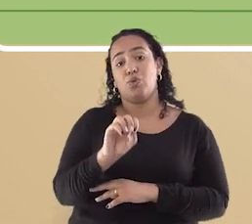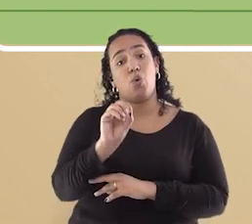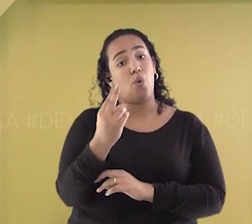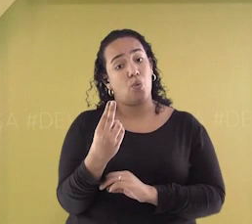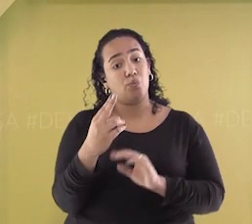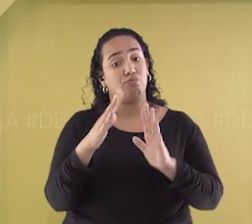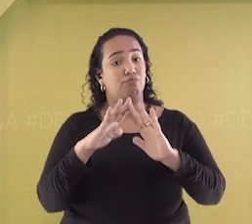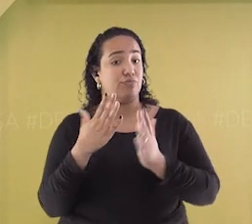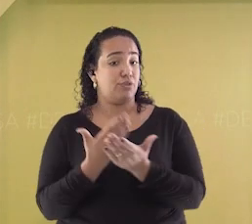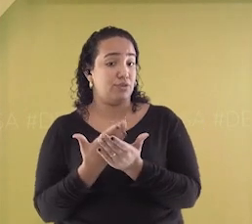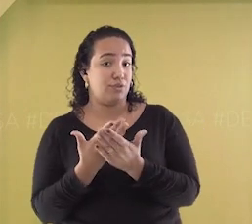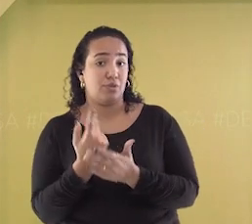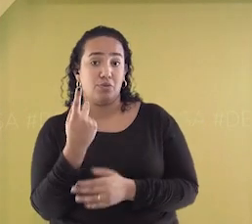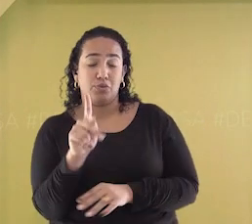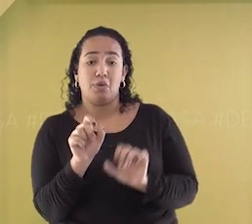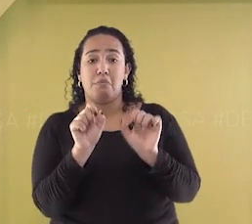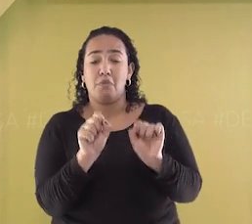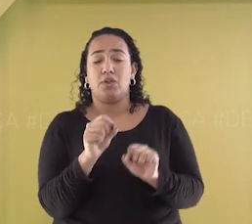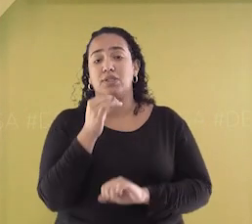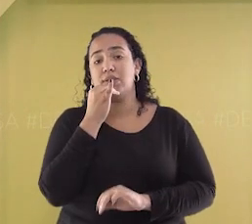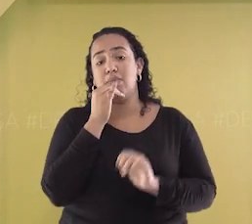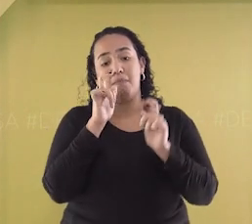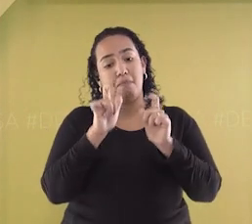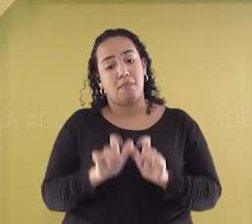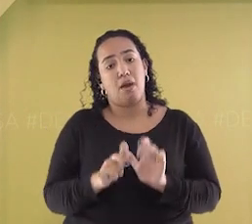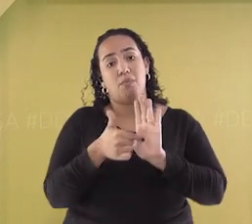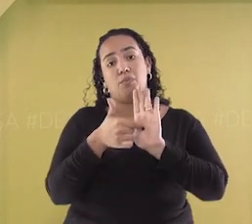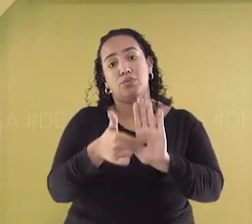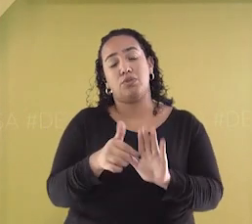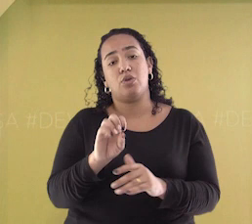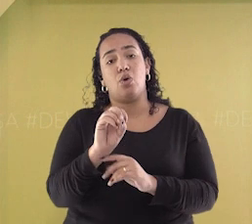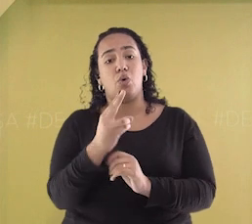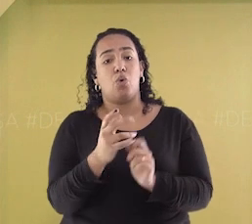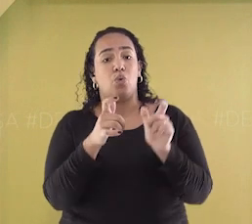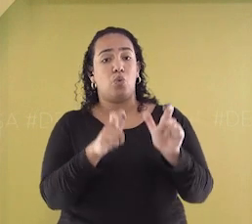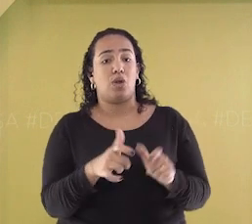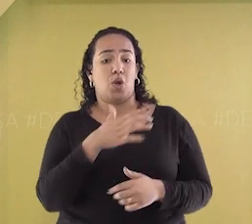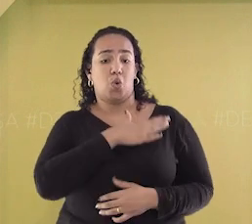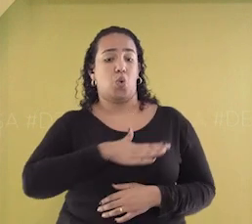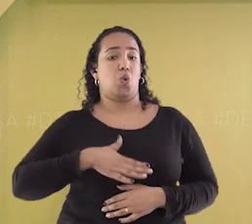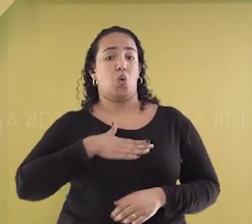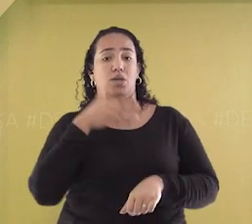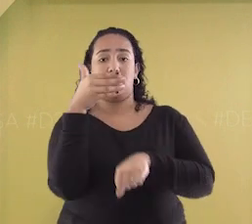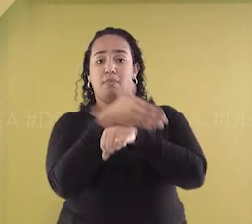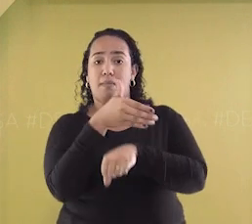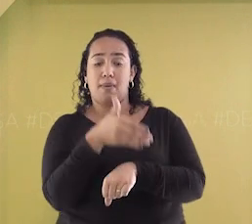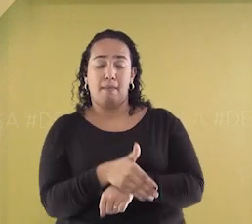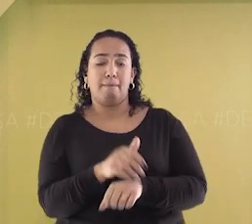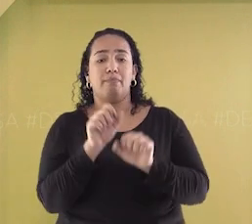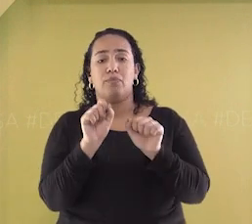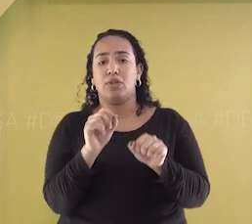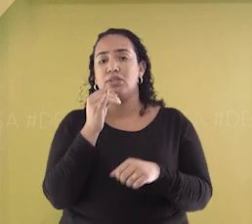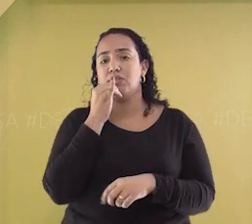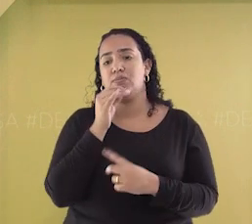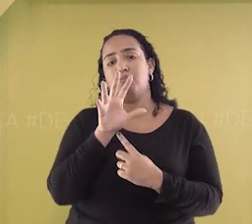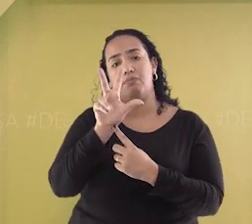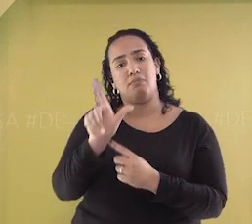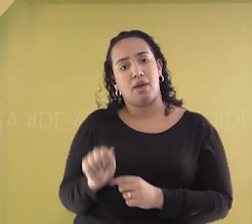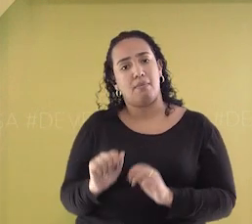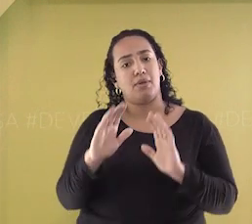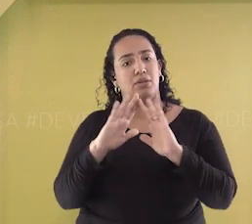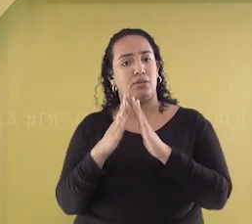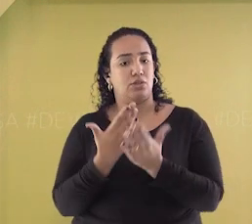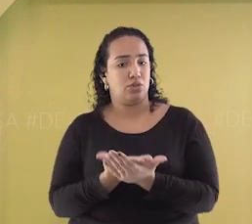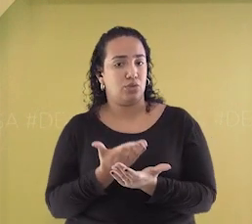de aula. Pode ser retratando o seu bairro, os pontos que mais gosta de frequentar nele. Pode ser o mapa da sua